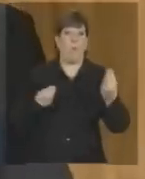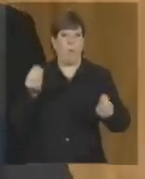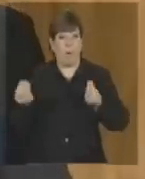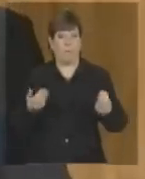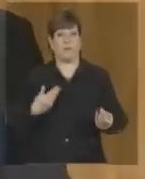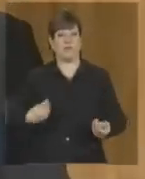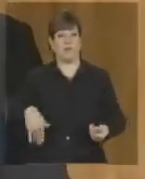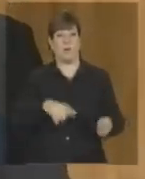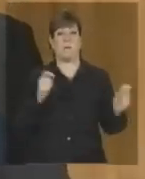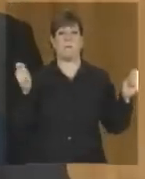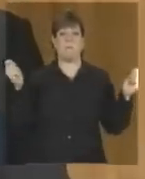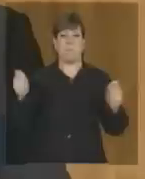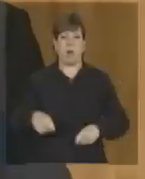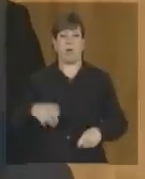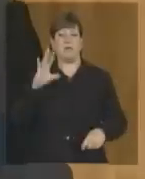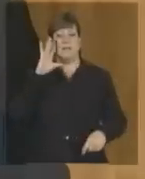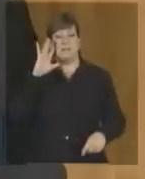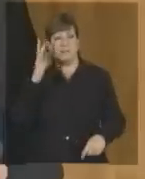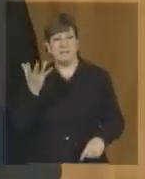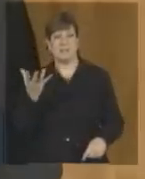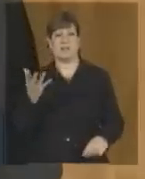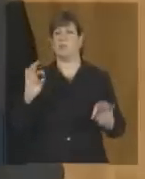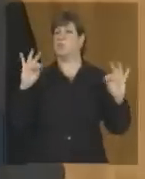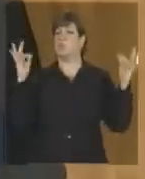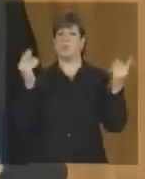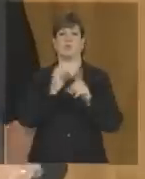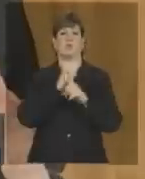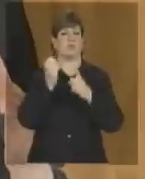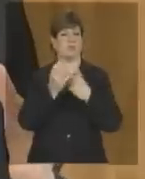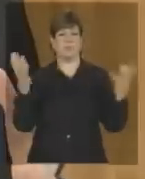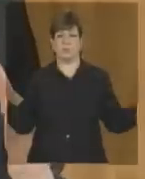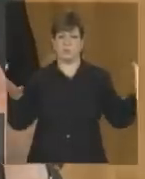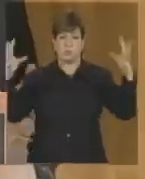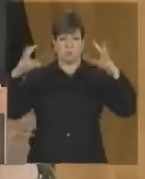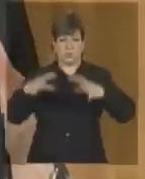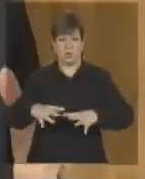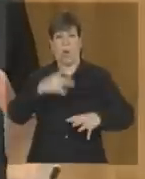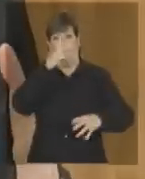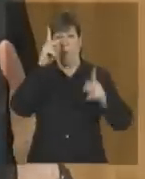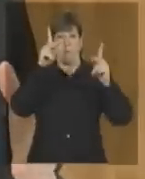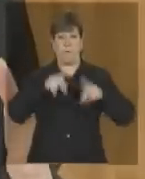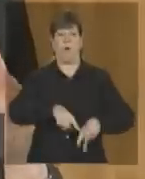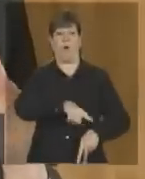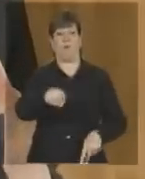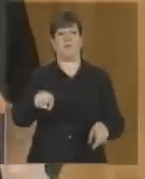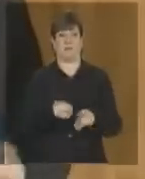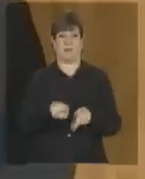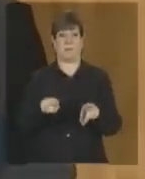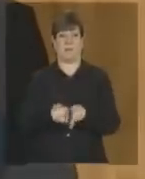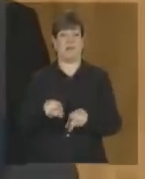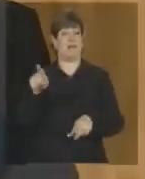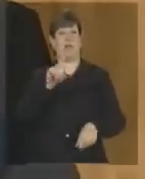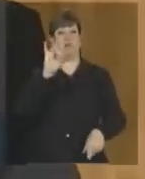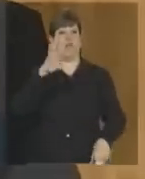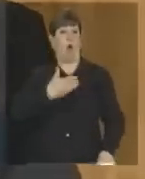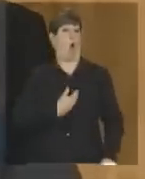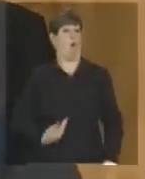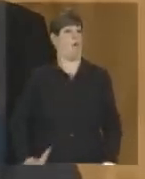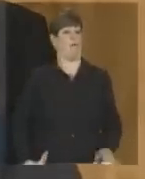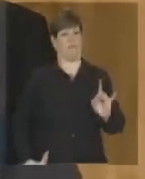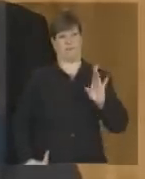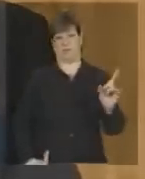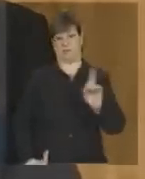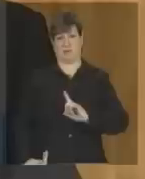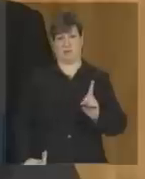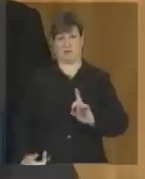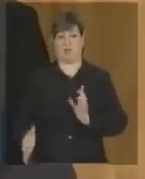mobilizar todos os elementos de nossas sociedades, incluindo o povo, não apenas os governos e